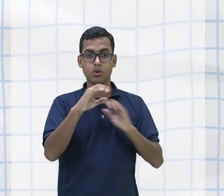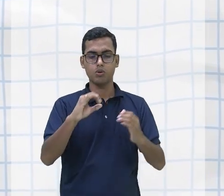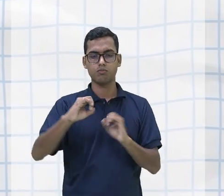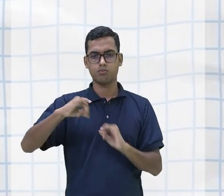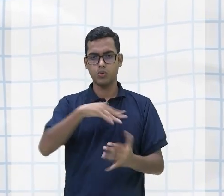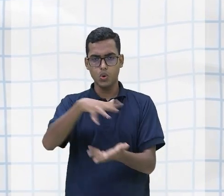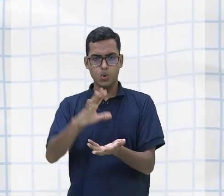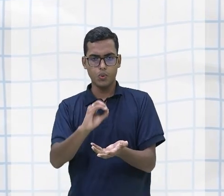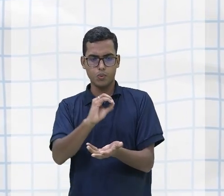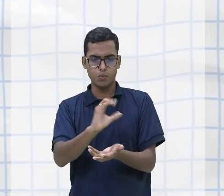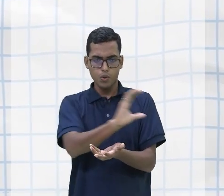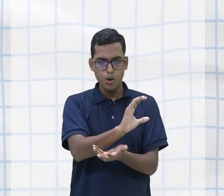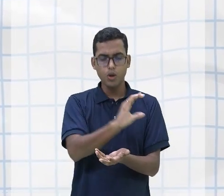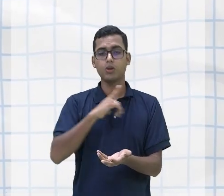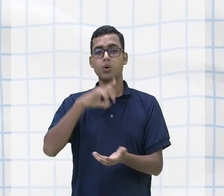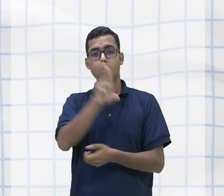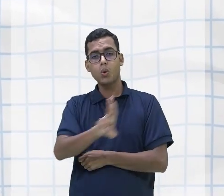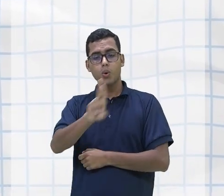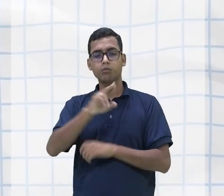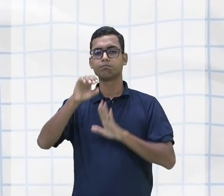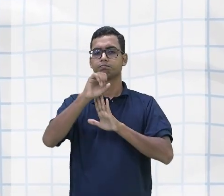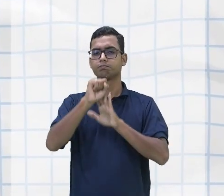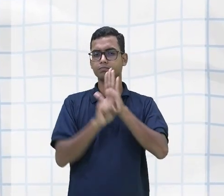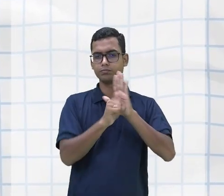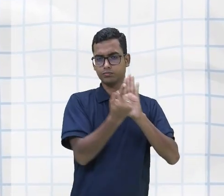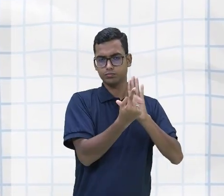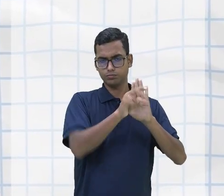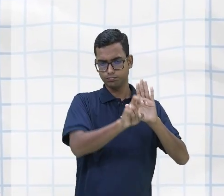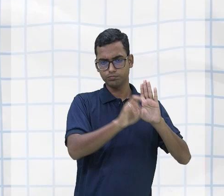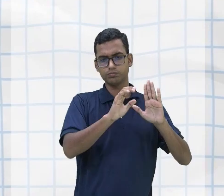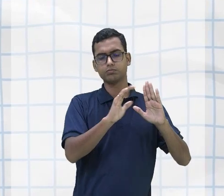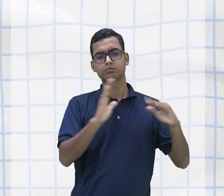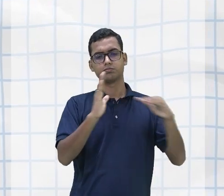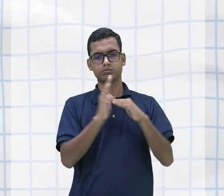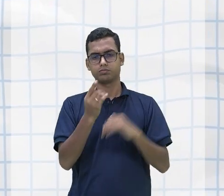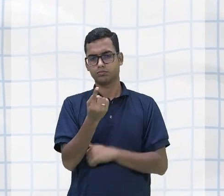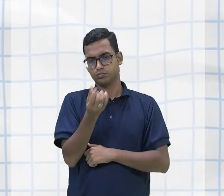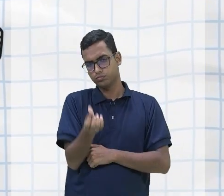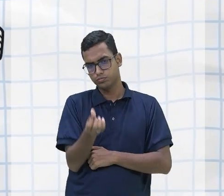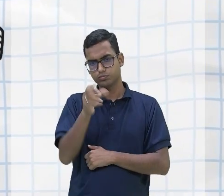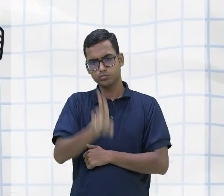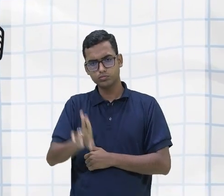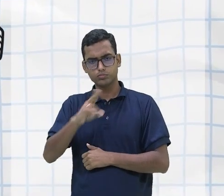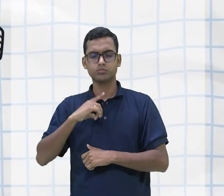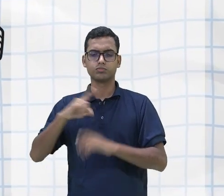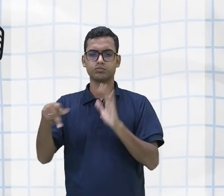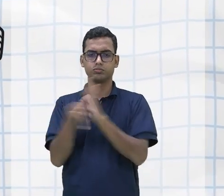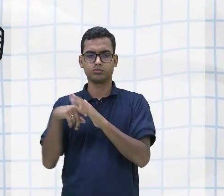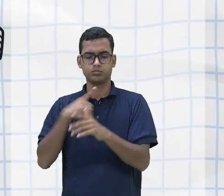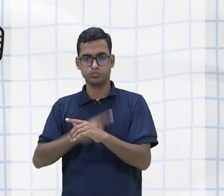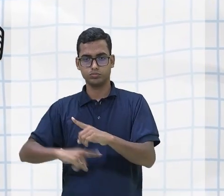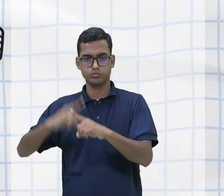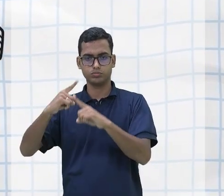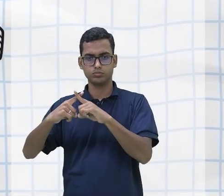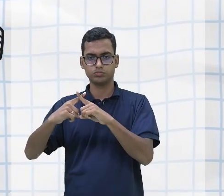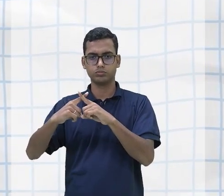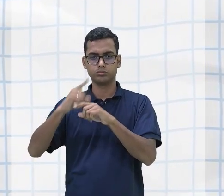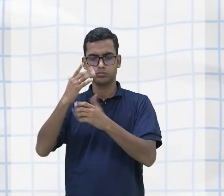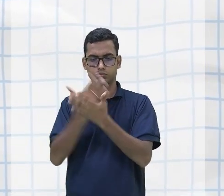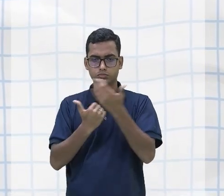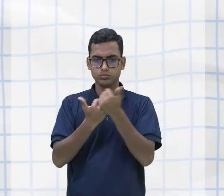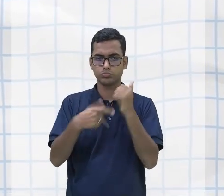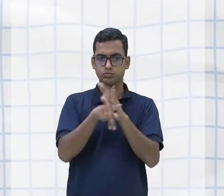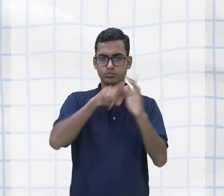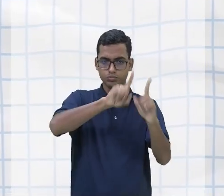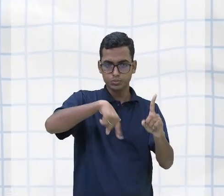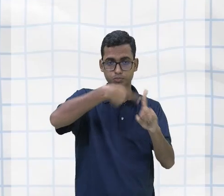nos séculos XV e XVI para substituir uma operação de multiplicação por uma adição. Naquela